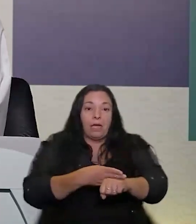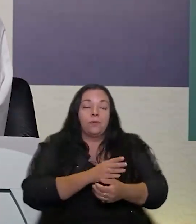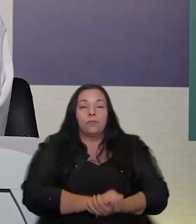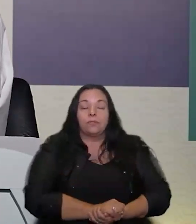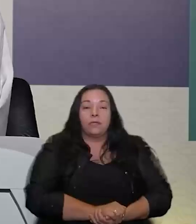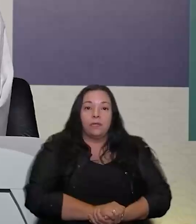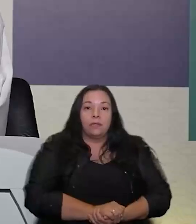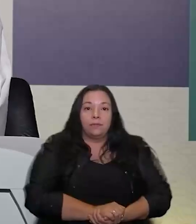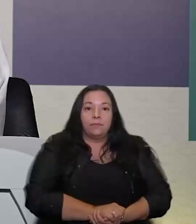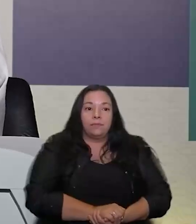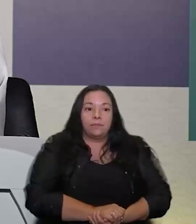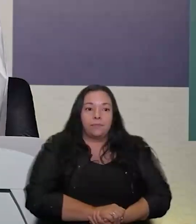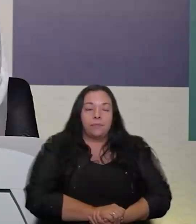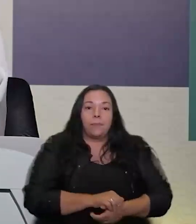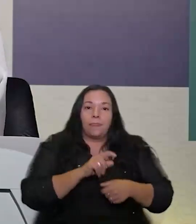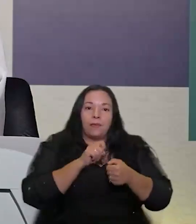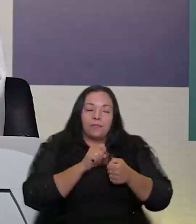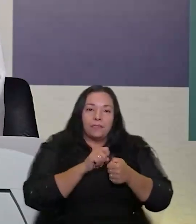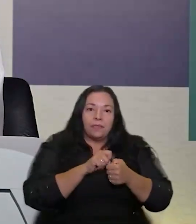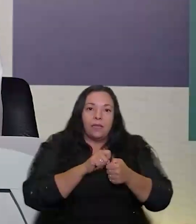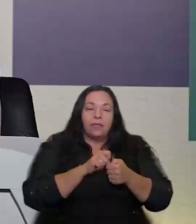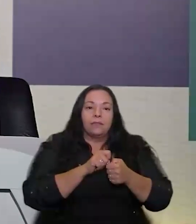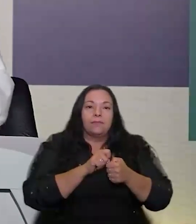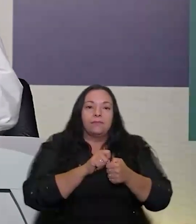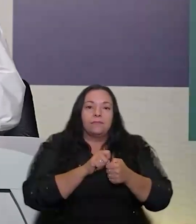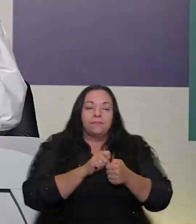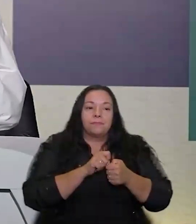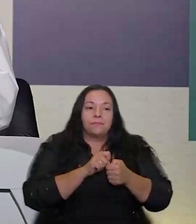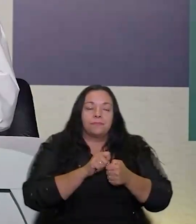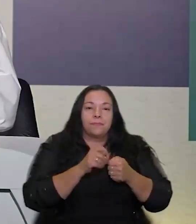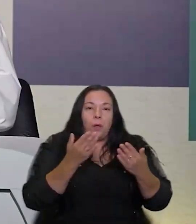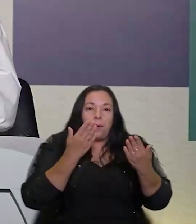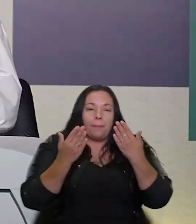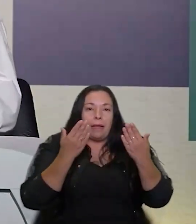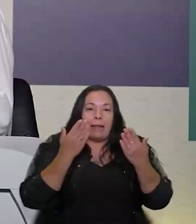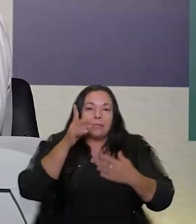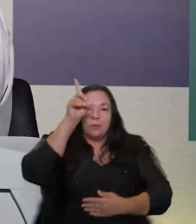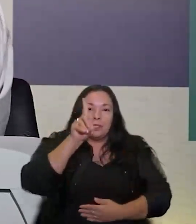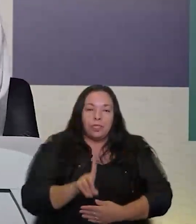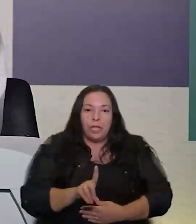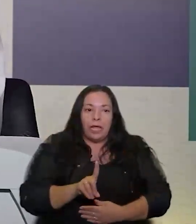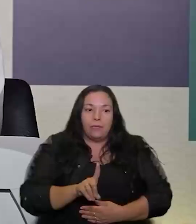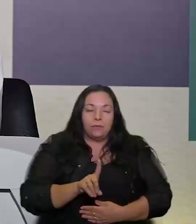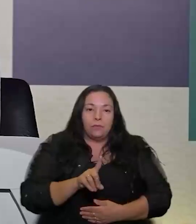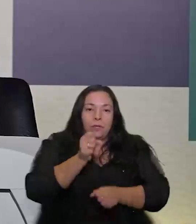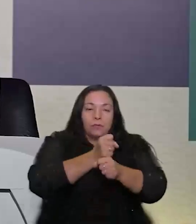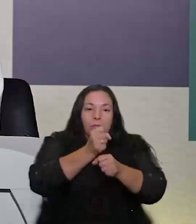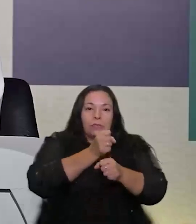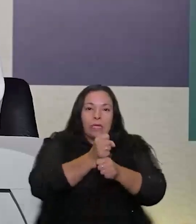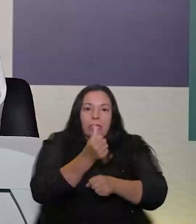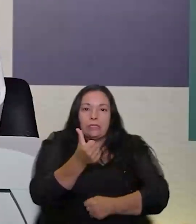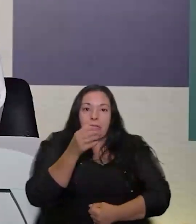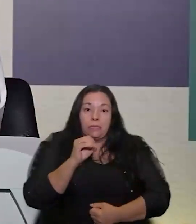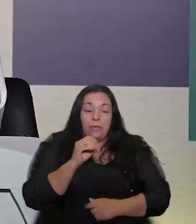hegemônicos, e eles fizeram uma definição tão abstrata dos direitos, que aí lá nos anos 60, muito